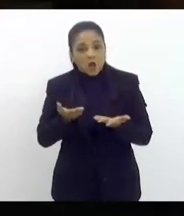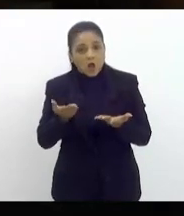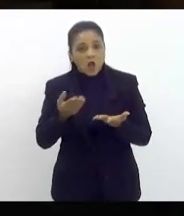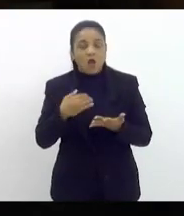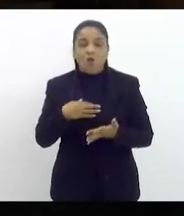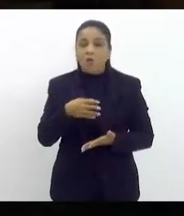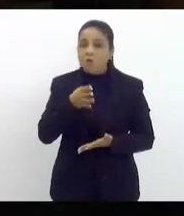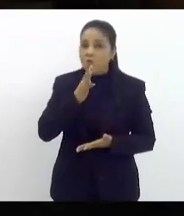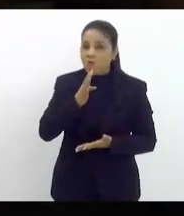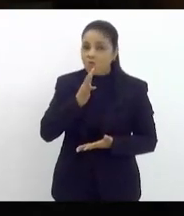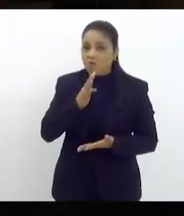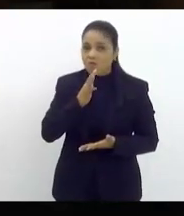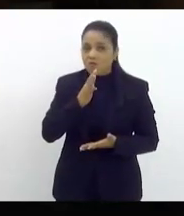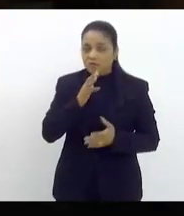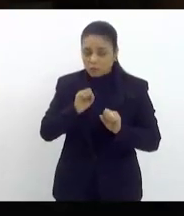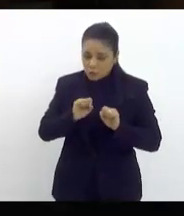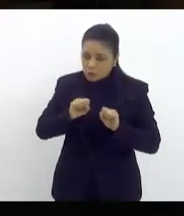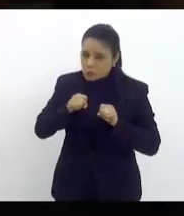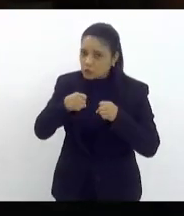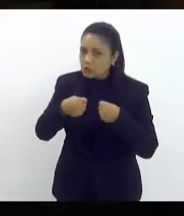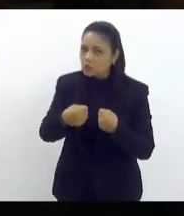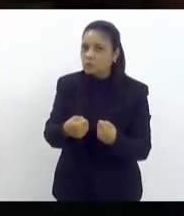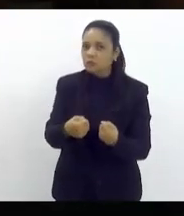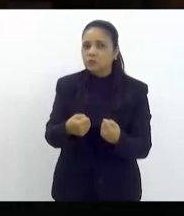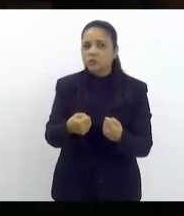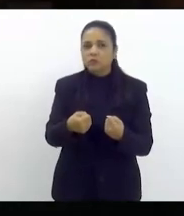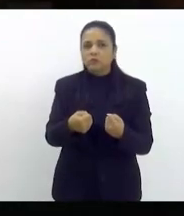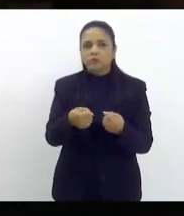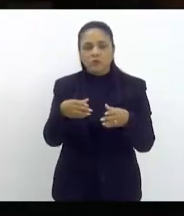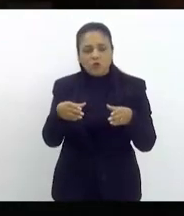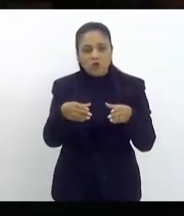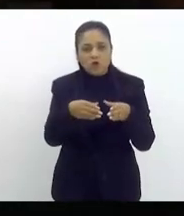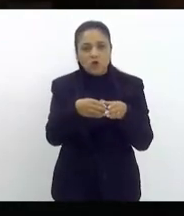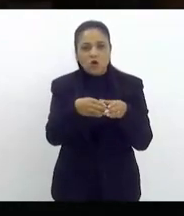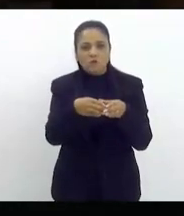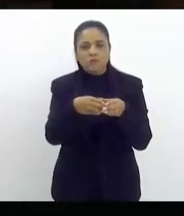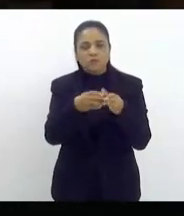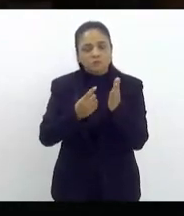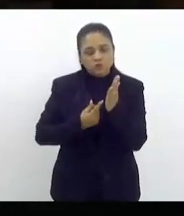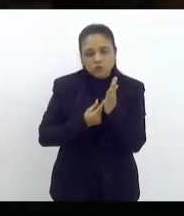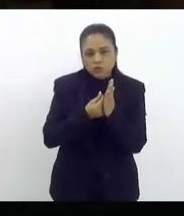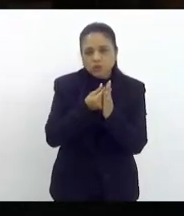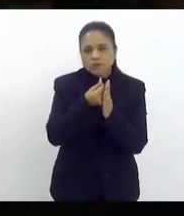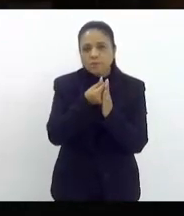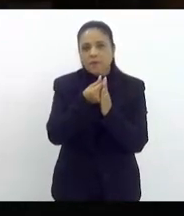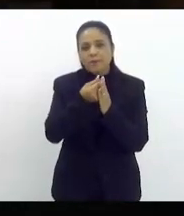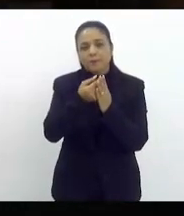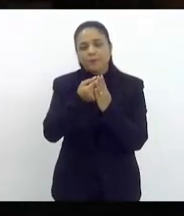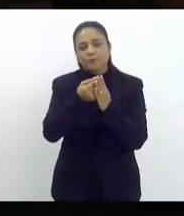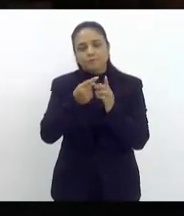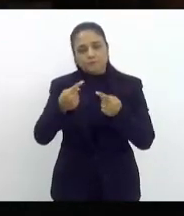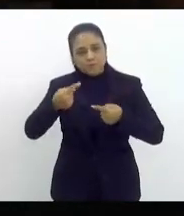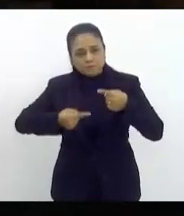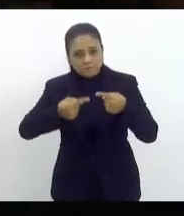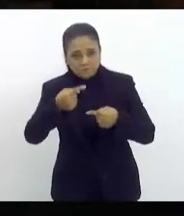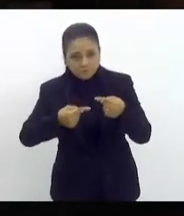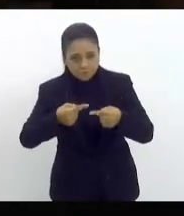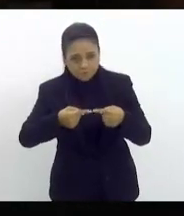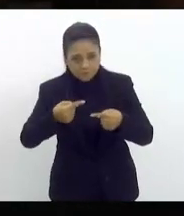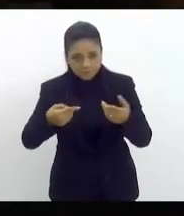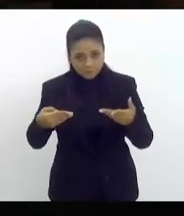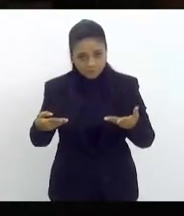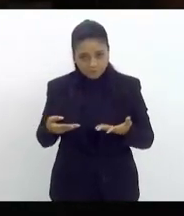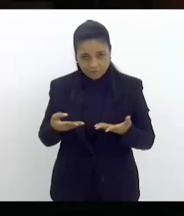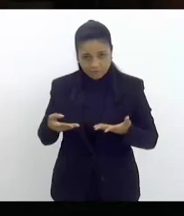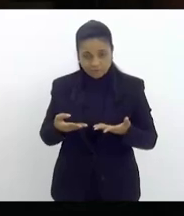reconhecimento do esforço feito pela Comissão de Orçamento nesse debate. Inclusive ressaltar que